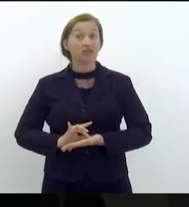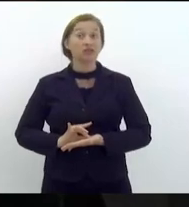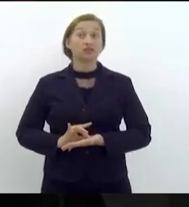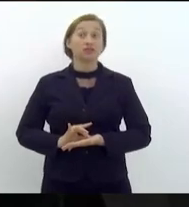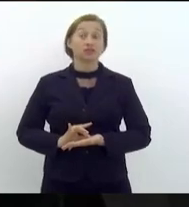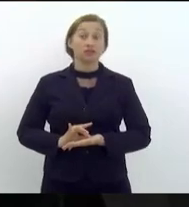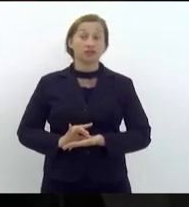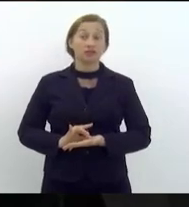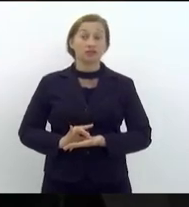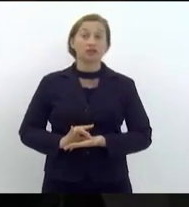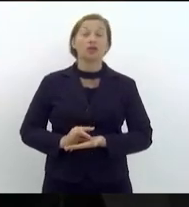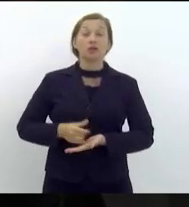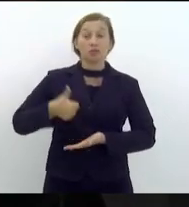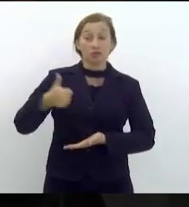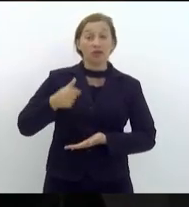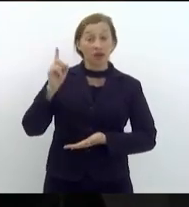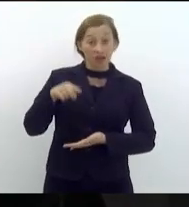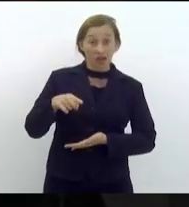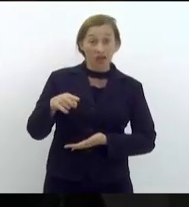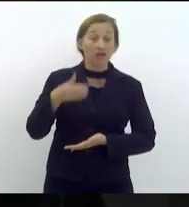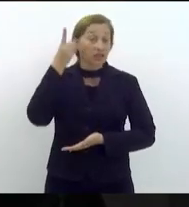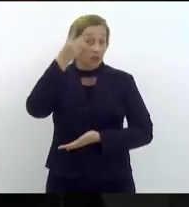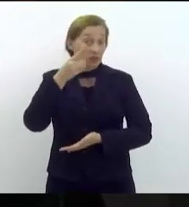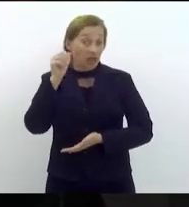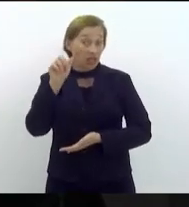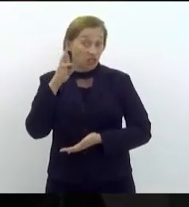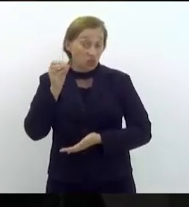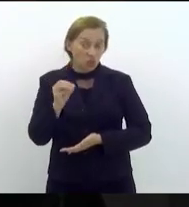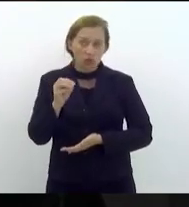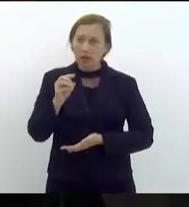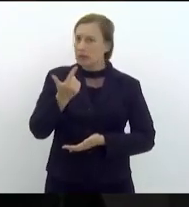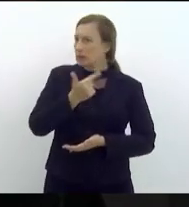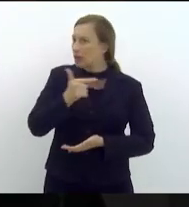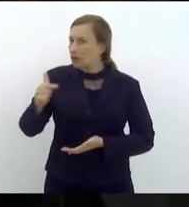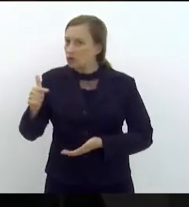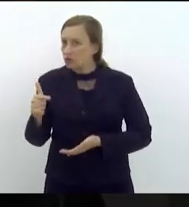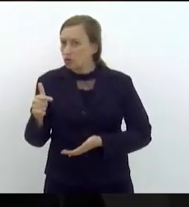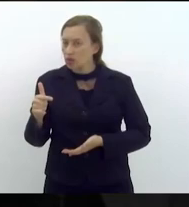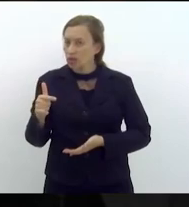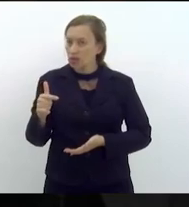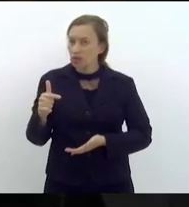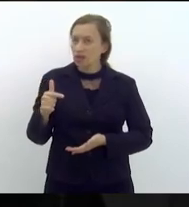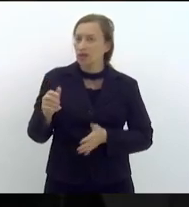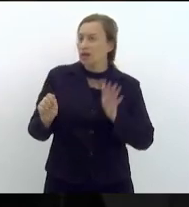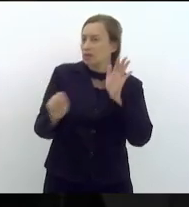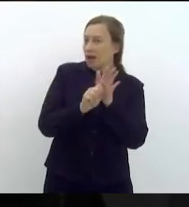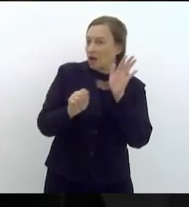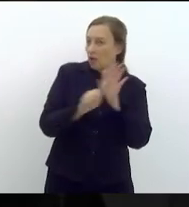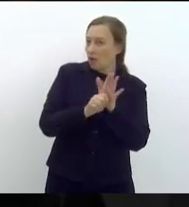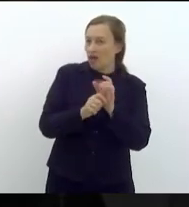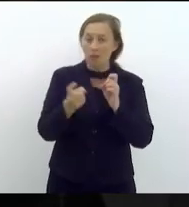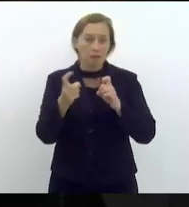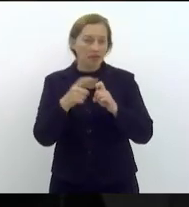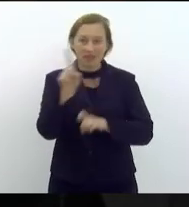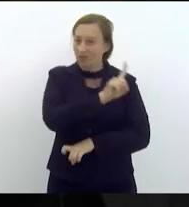de conversa é a seguinte Deputado Antônio não existe maconha medicinal